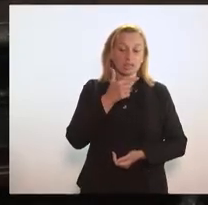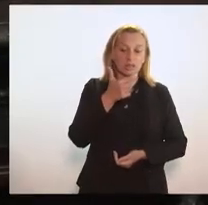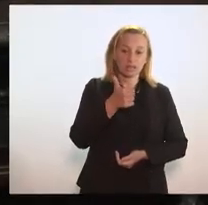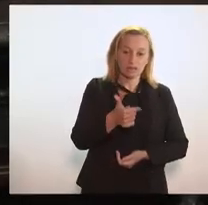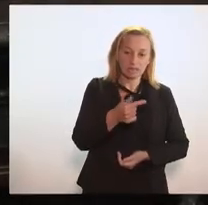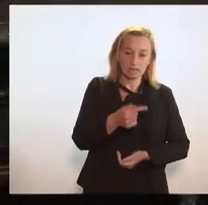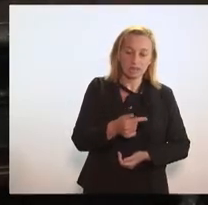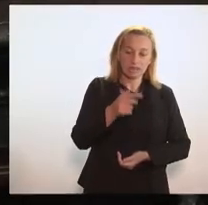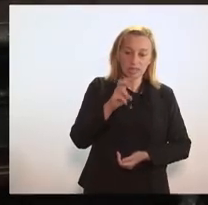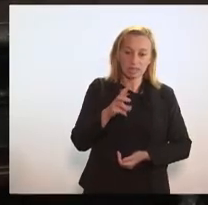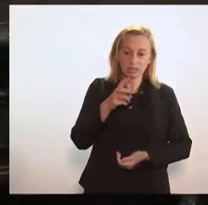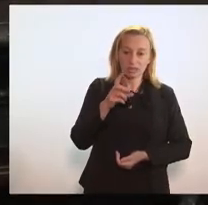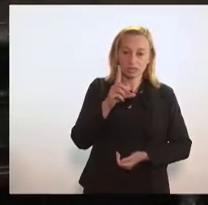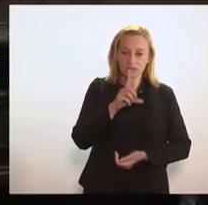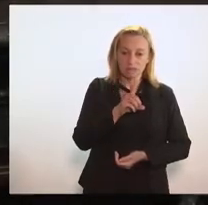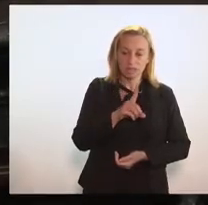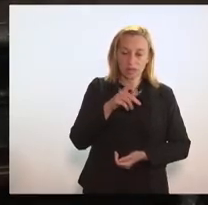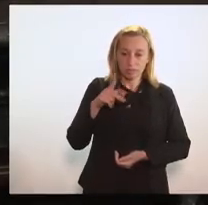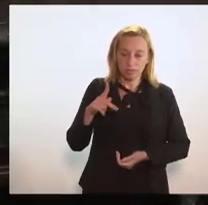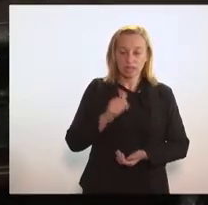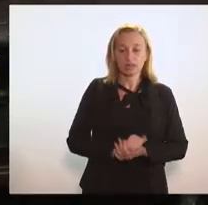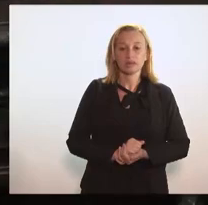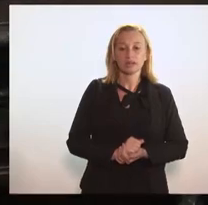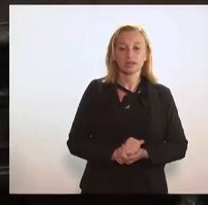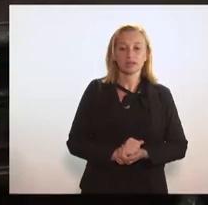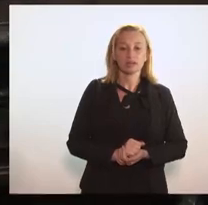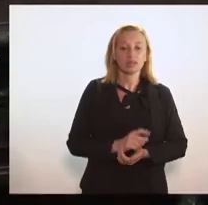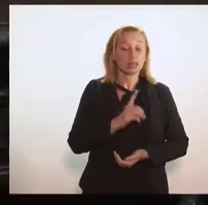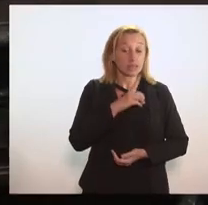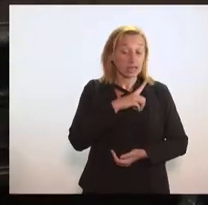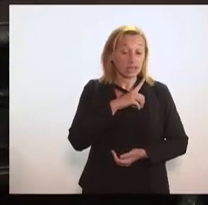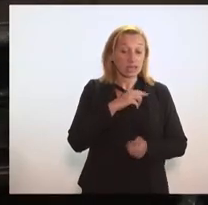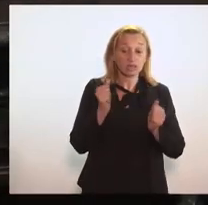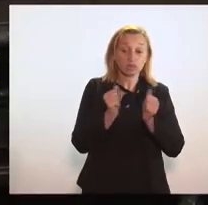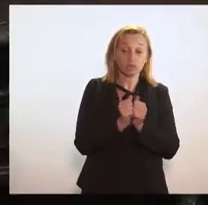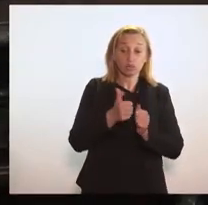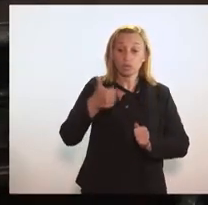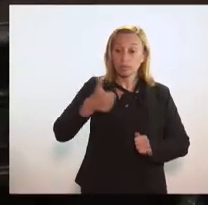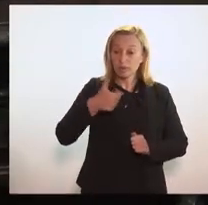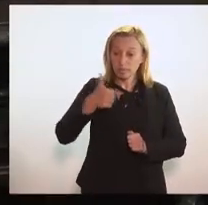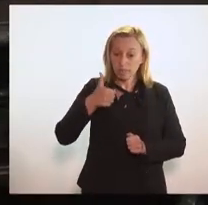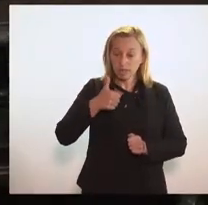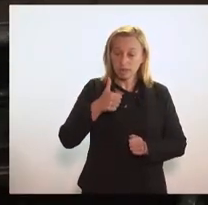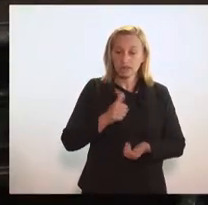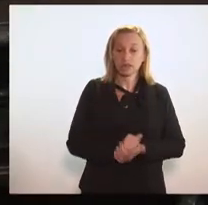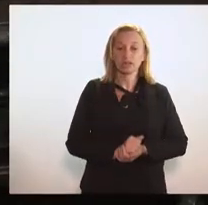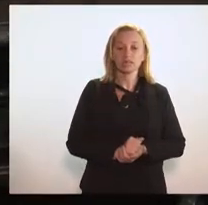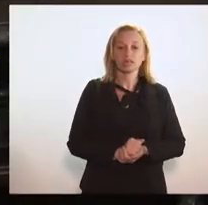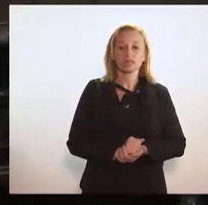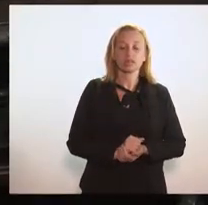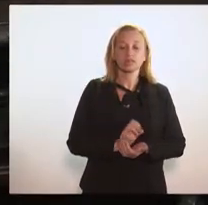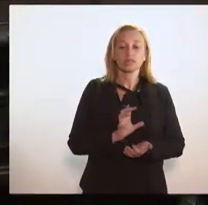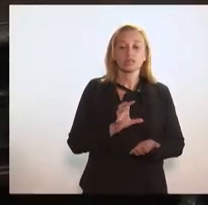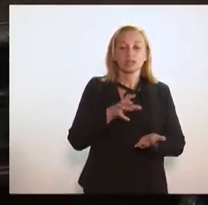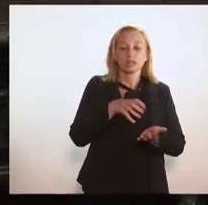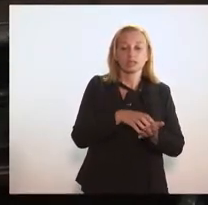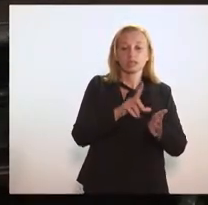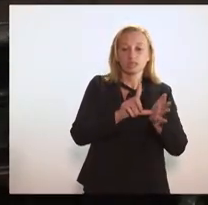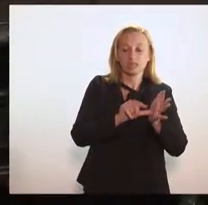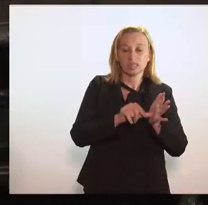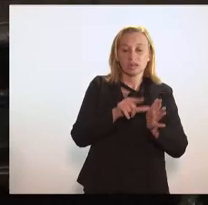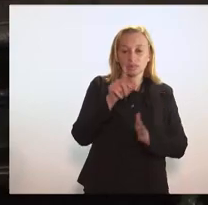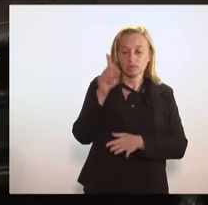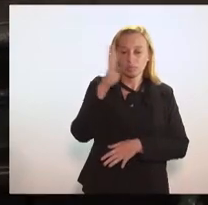DP em uma delegacia e junto com a 1ª DP que funciona a central do Brasil